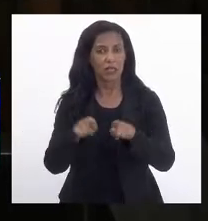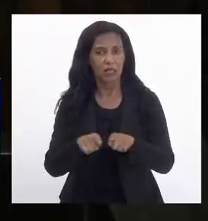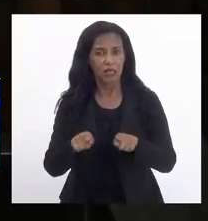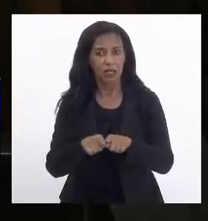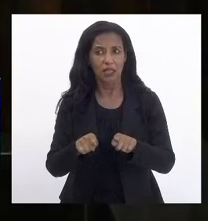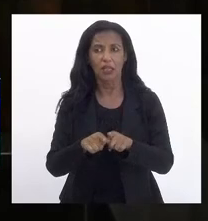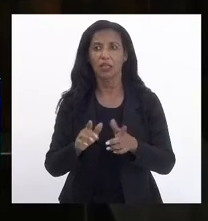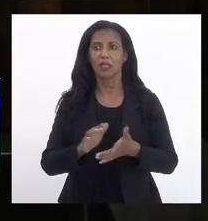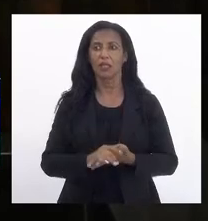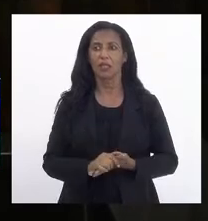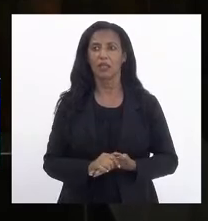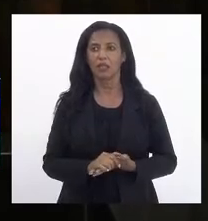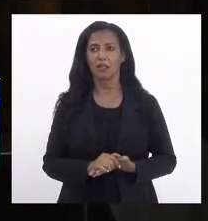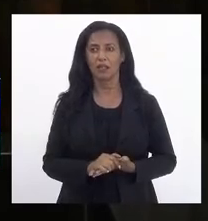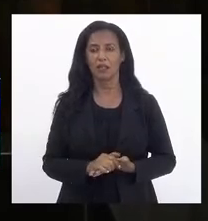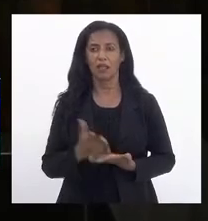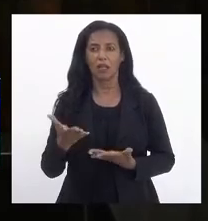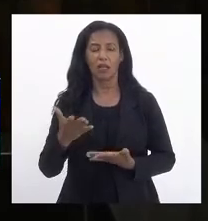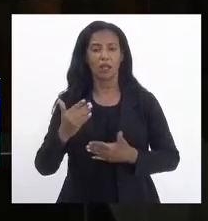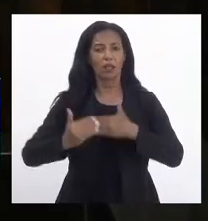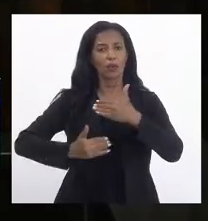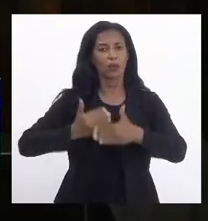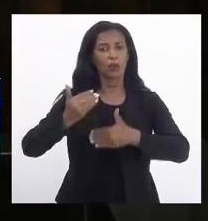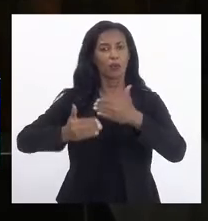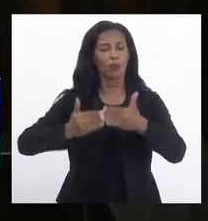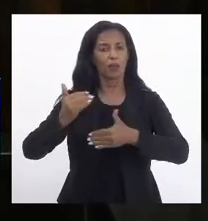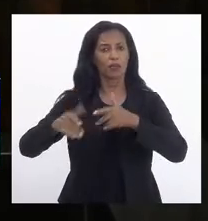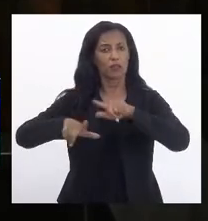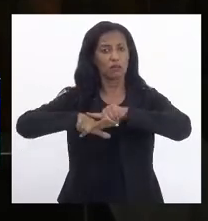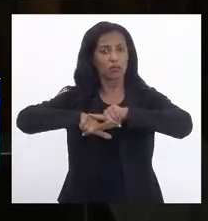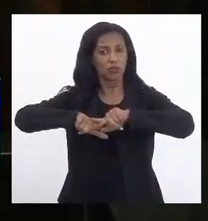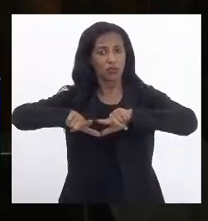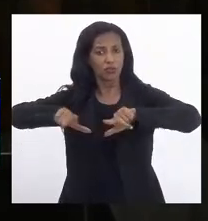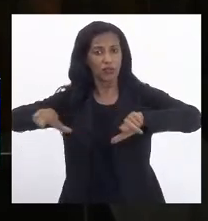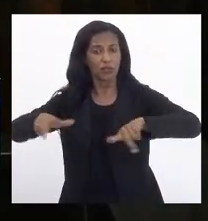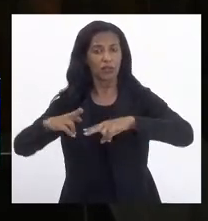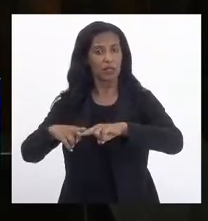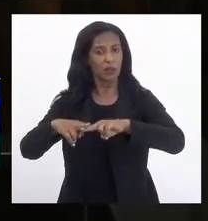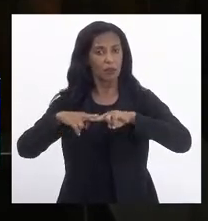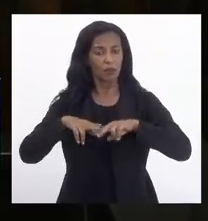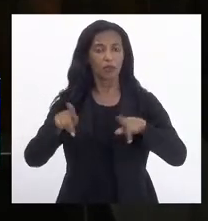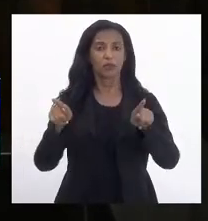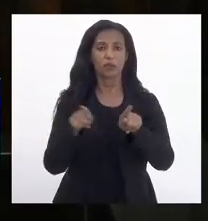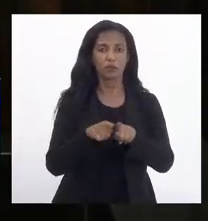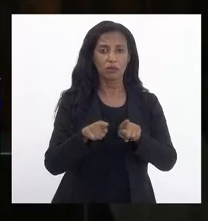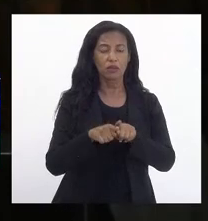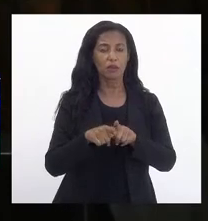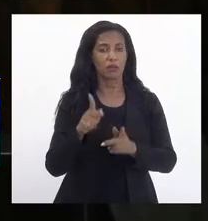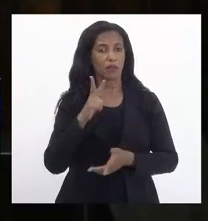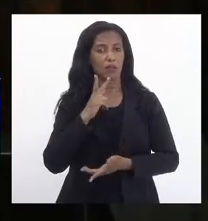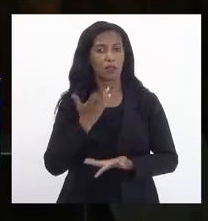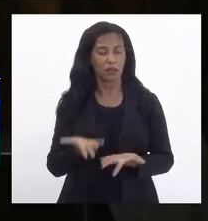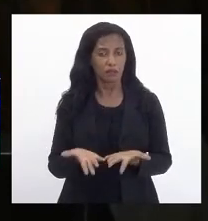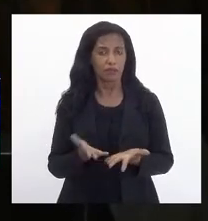está enfrentando um processo de esvaziamento e, por isso, também de